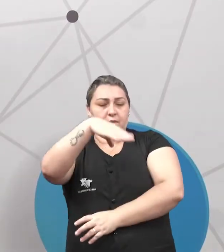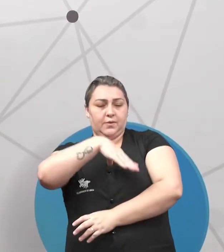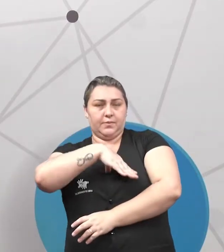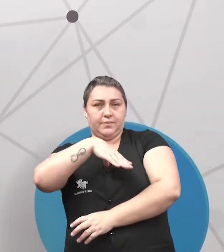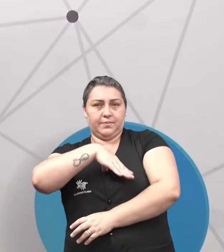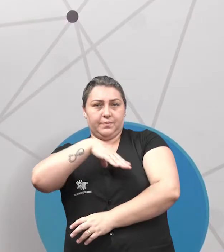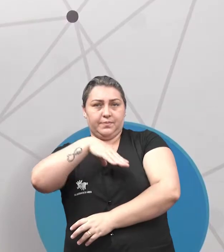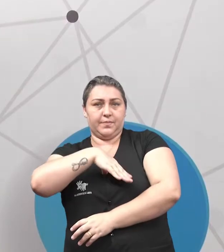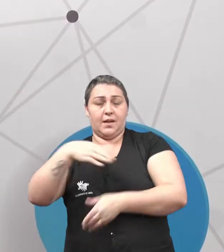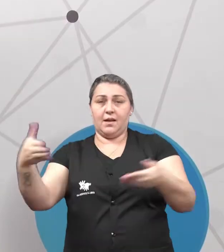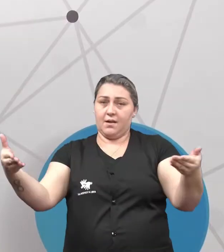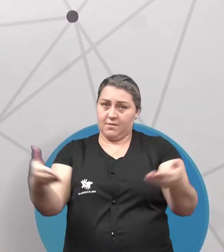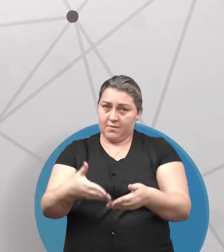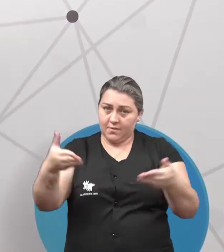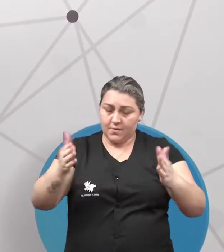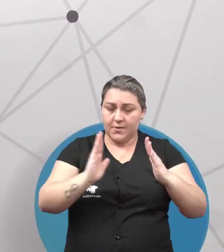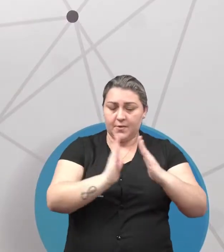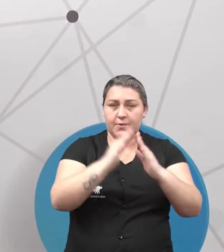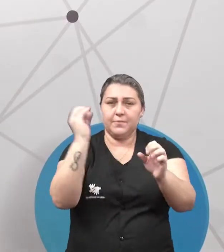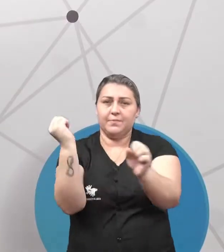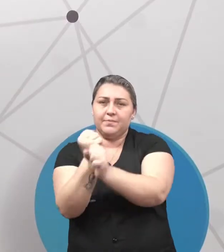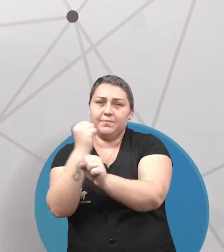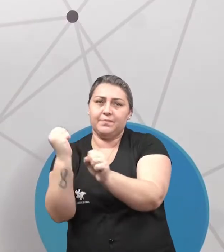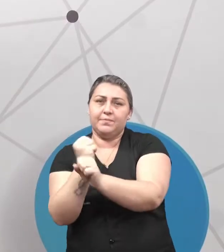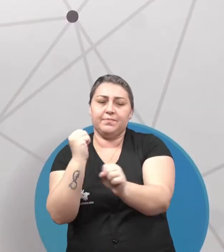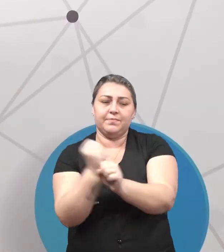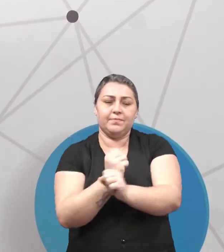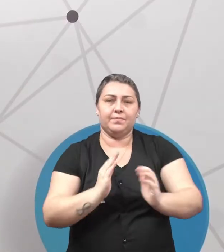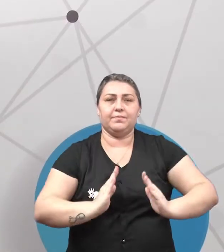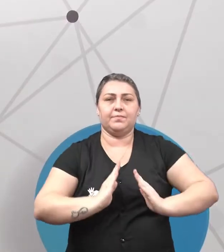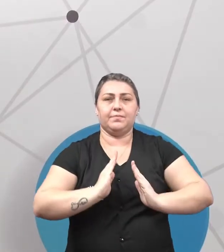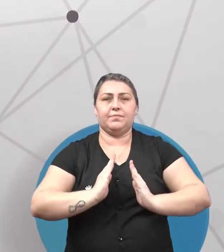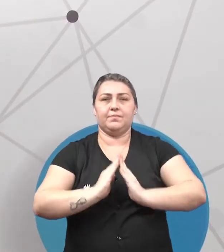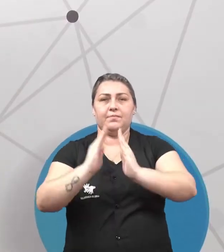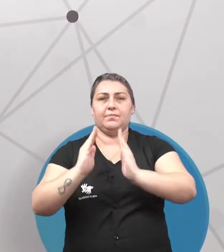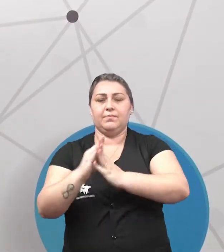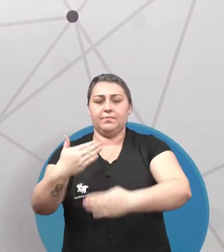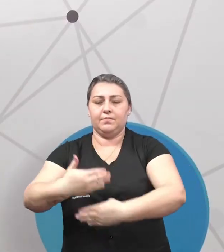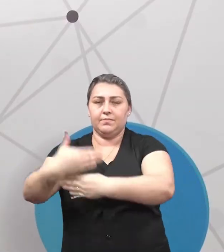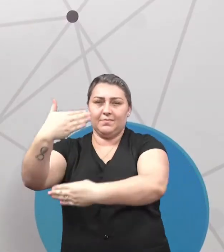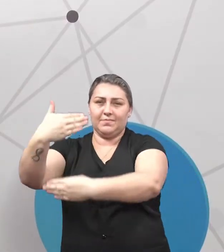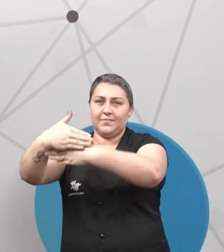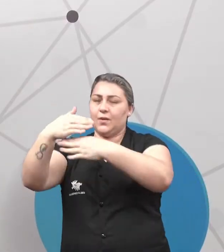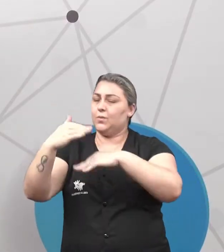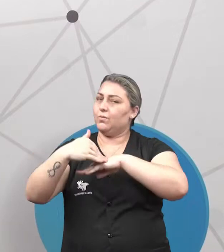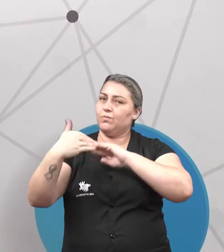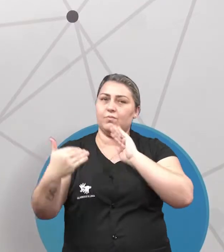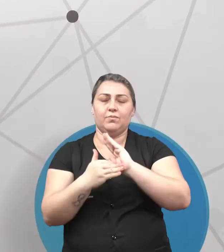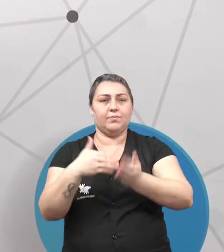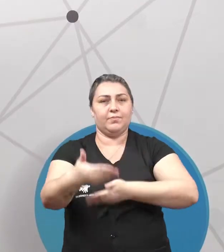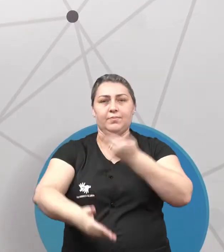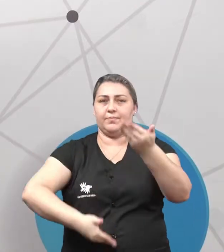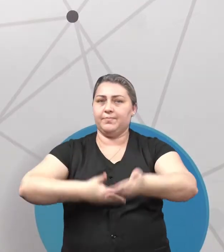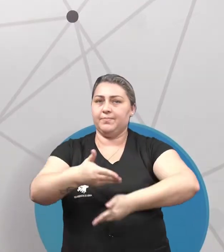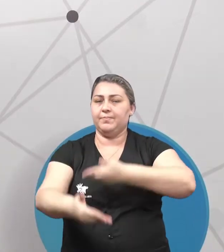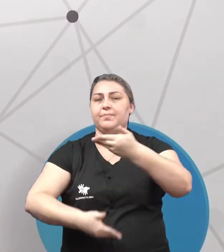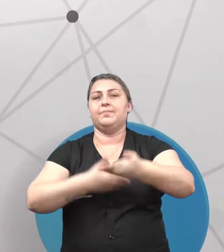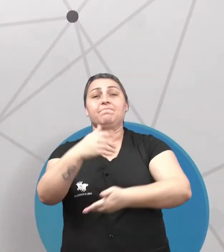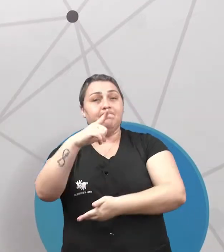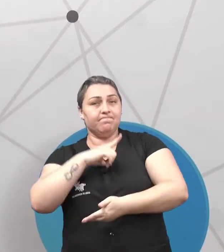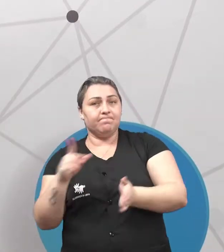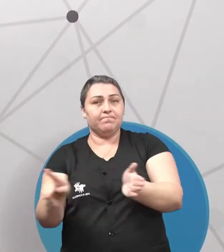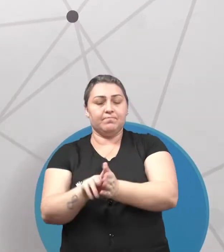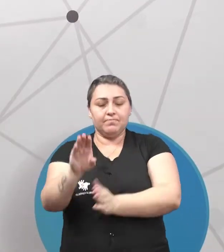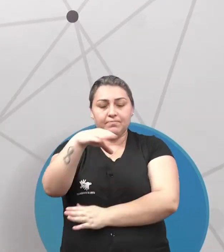As cidades agora elas se formam, nós vamos ter construções, né? Todas essas relações que remetem à